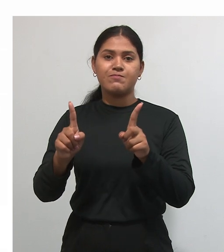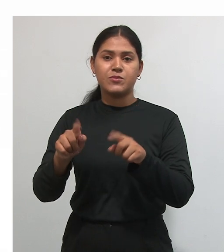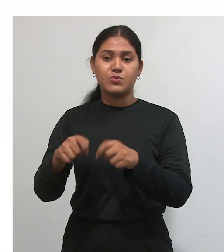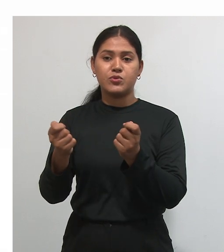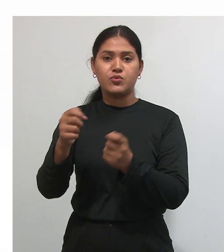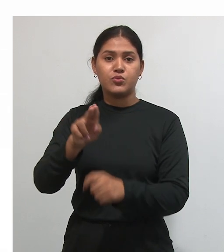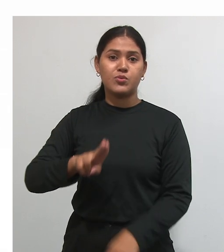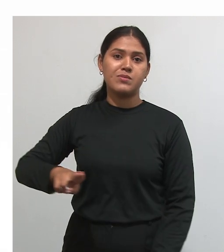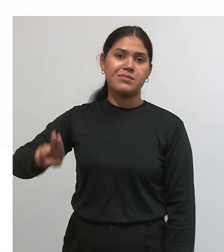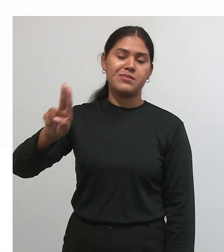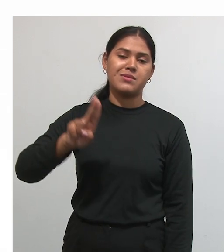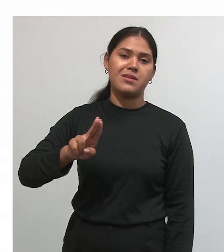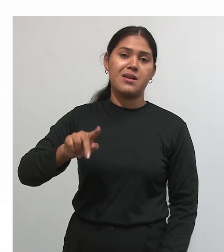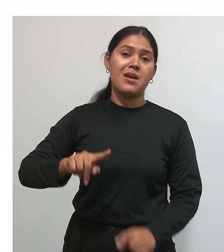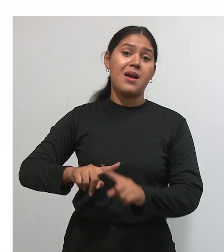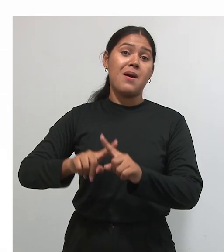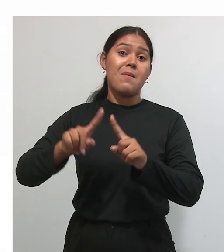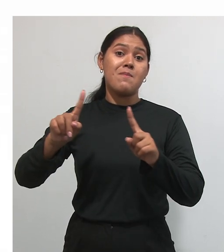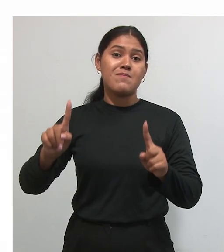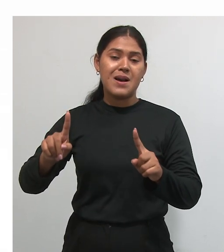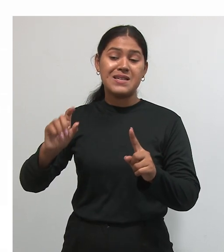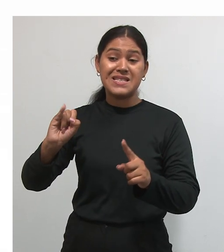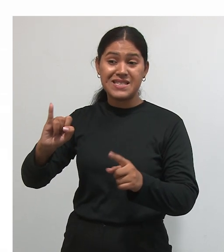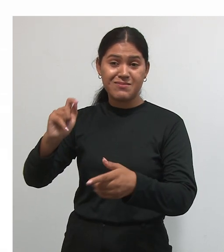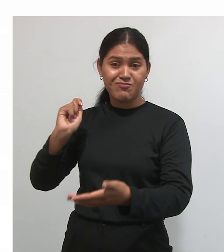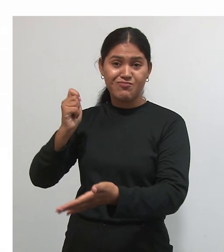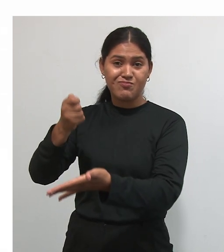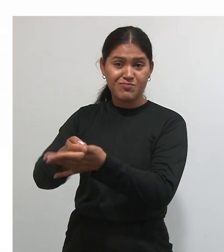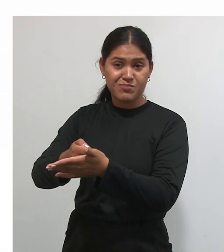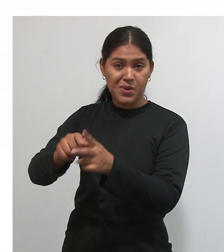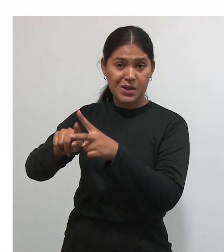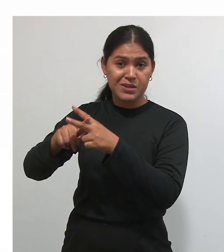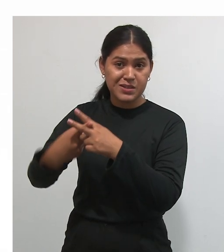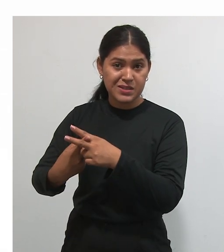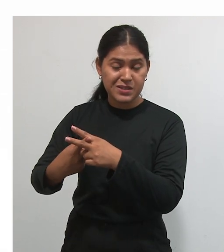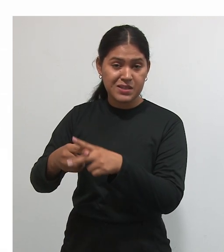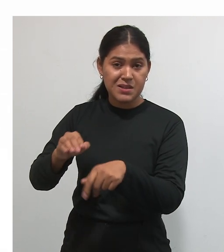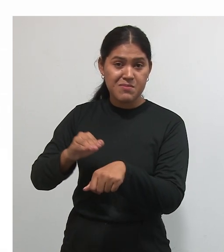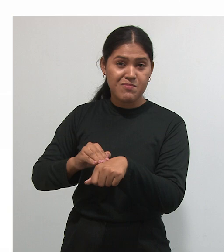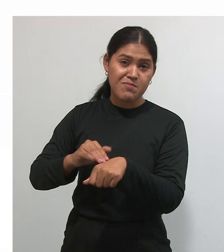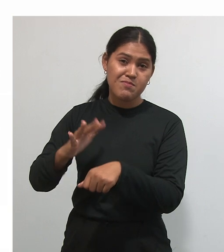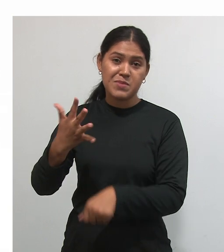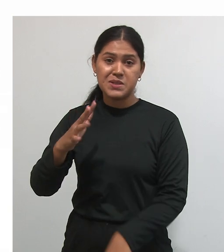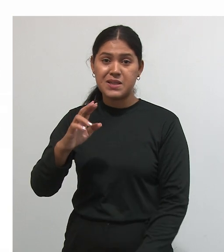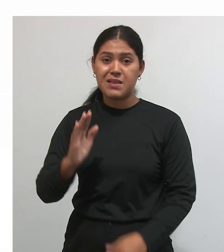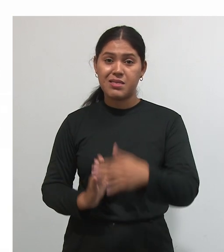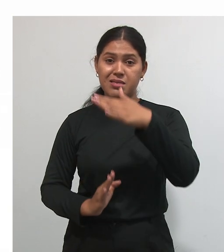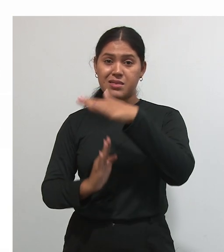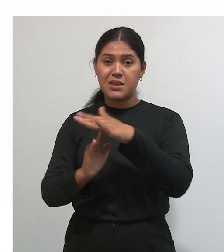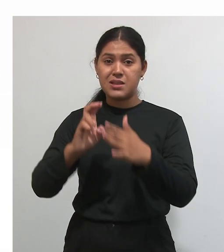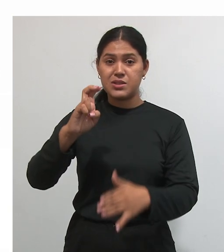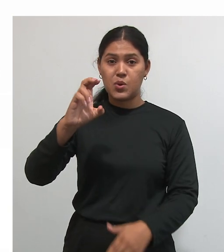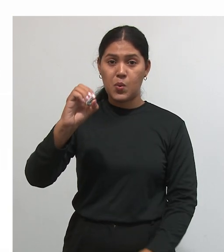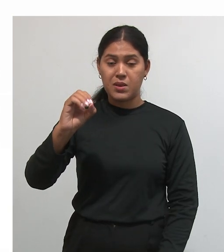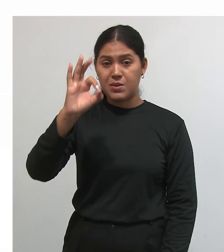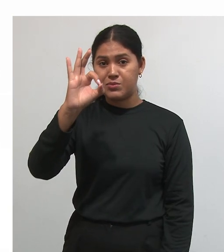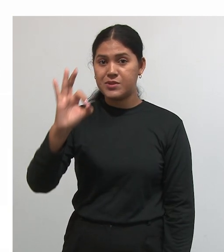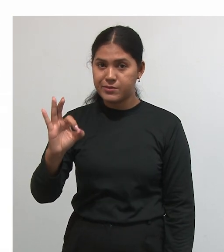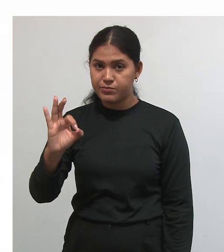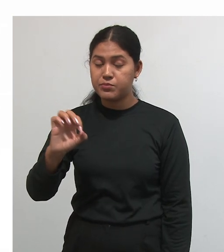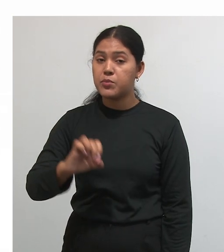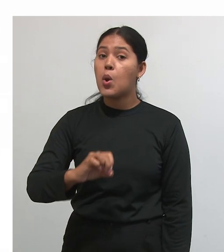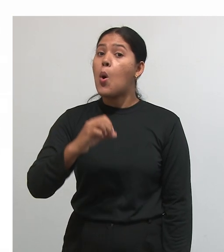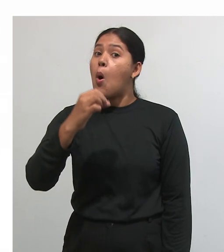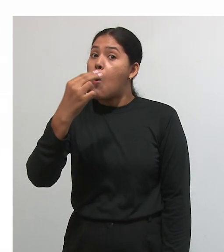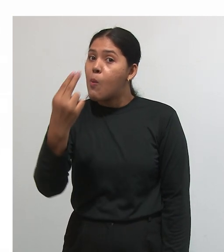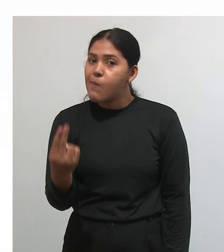de uso e cujo custo de recuperação for de até 50%, tá, de seu valor de mercado, ou cuja